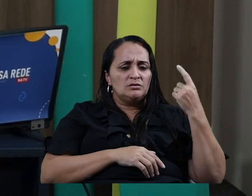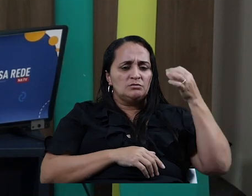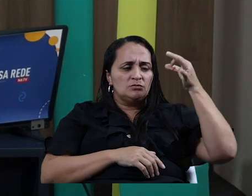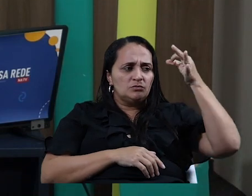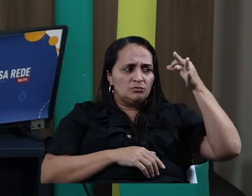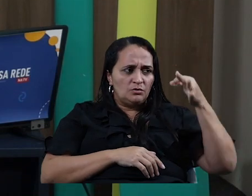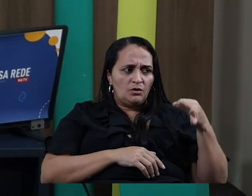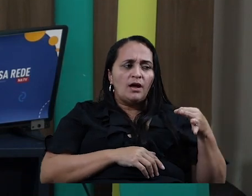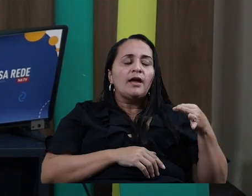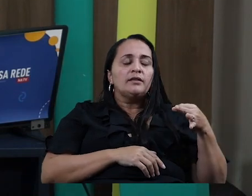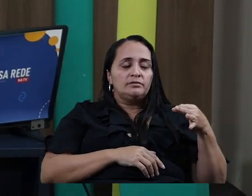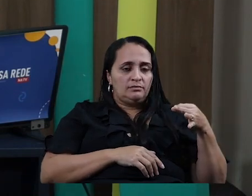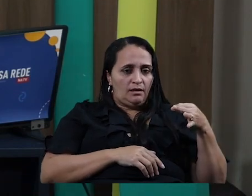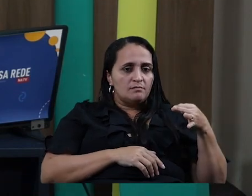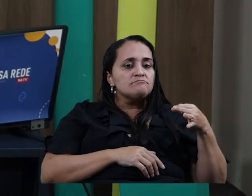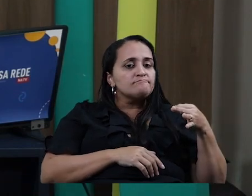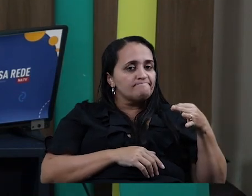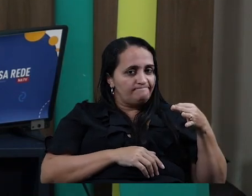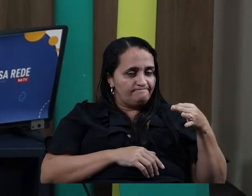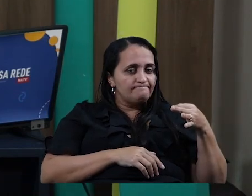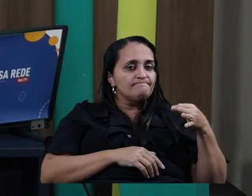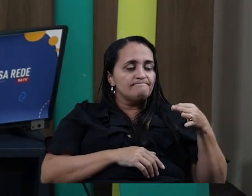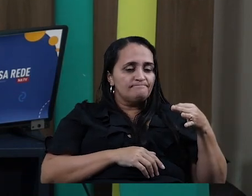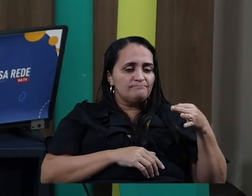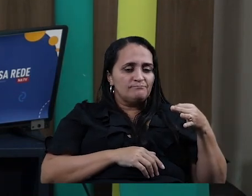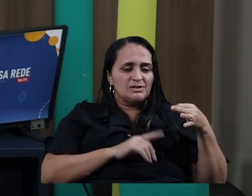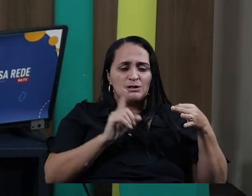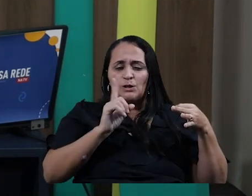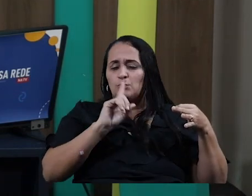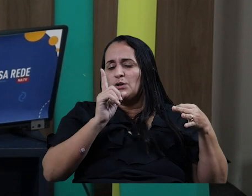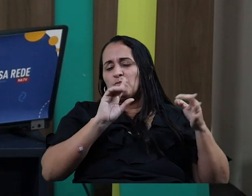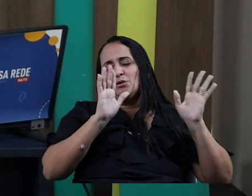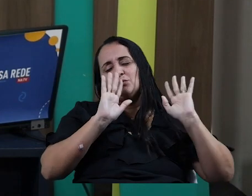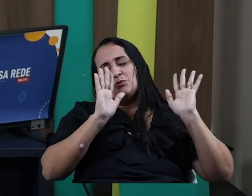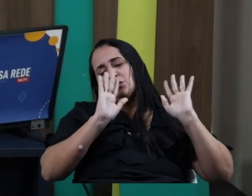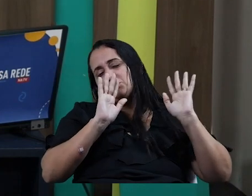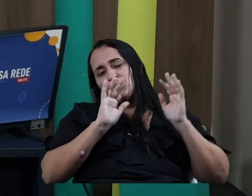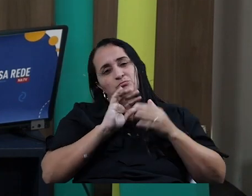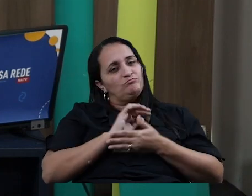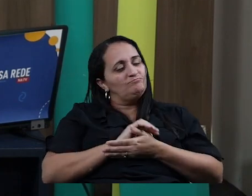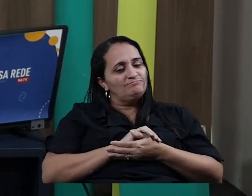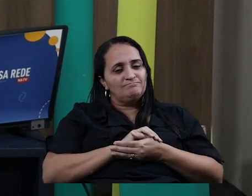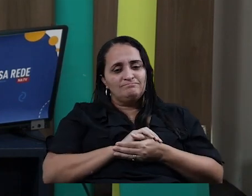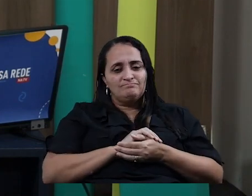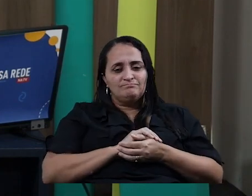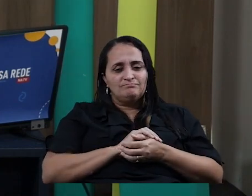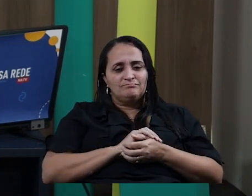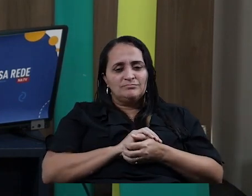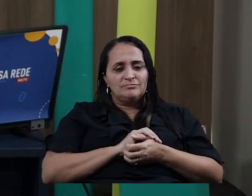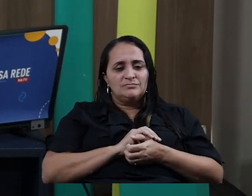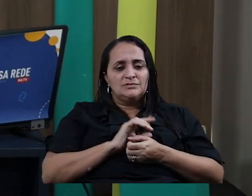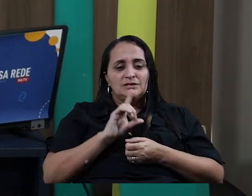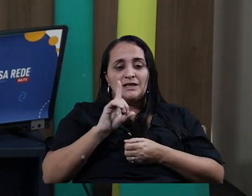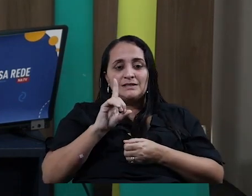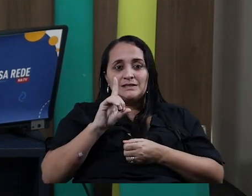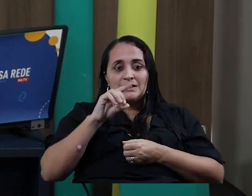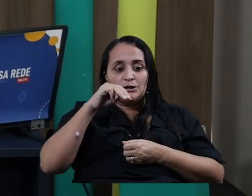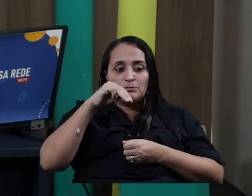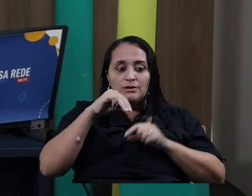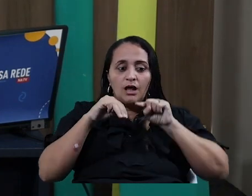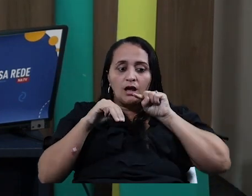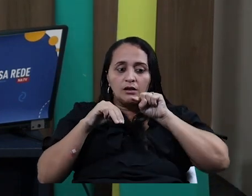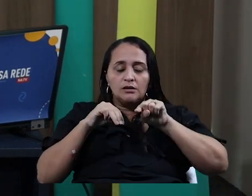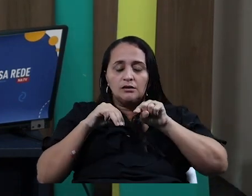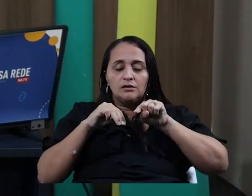na posição correta. Não está na posição correta não. Olha a dezena de milhar aqui.